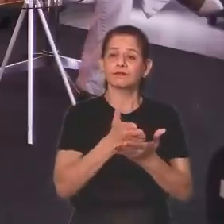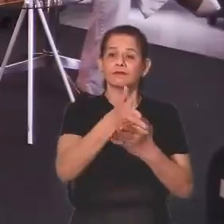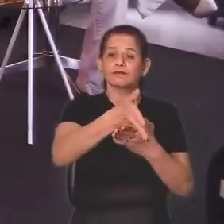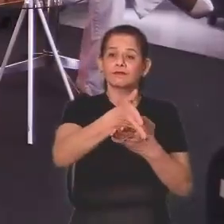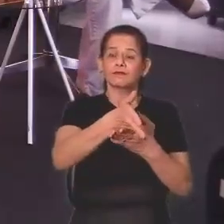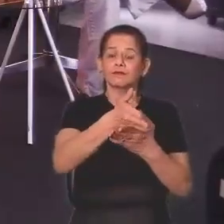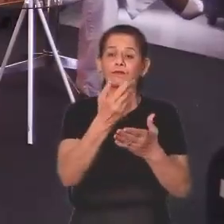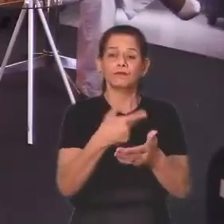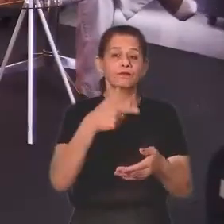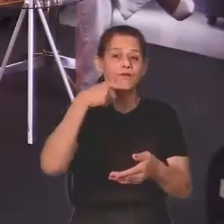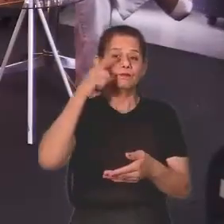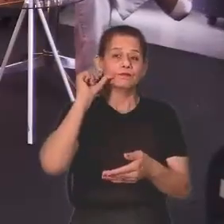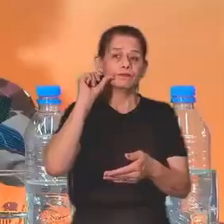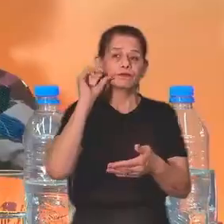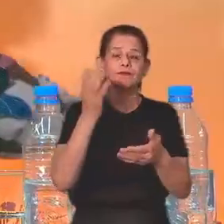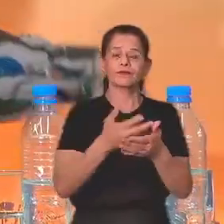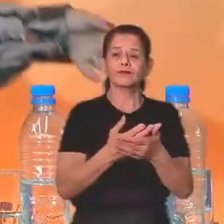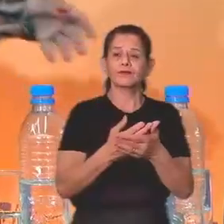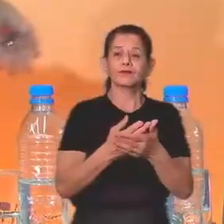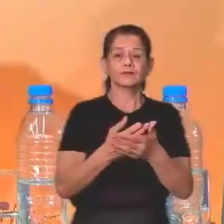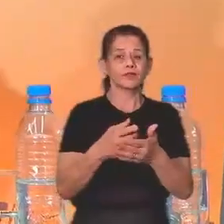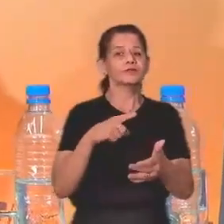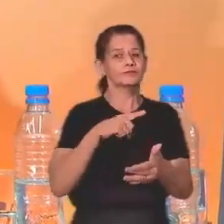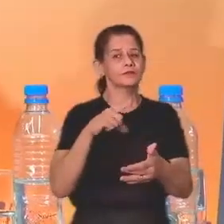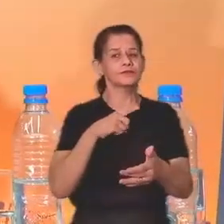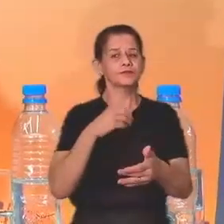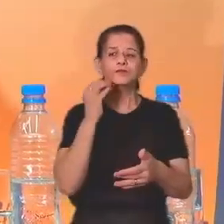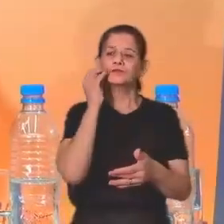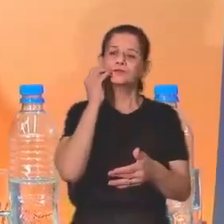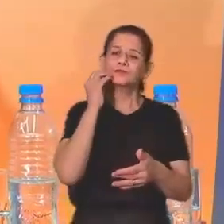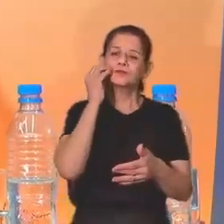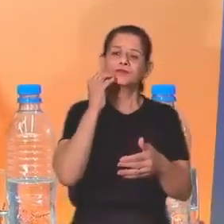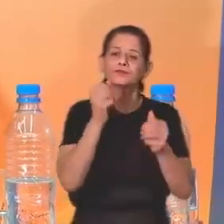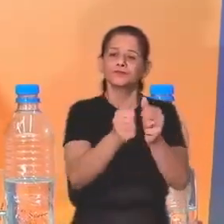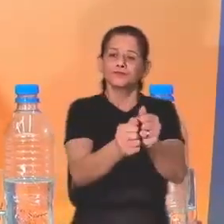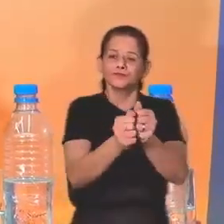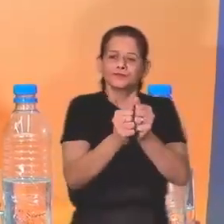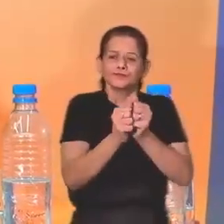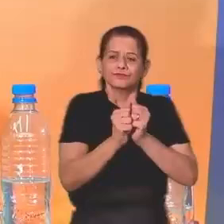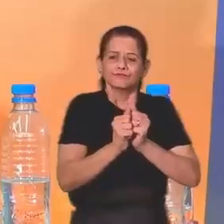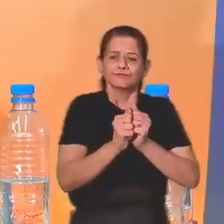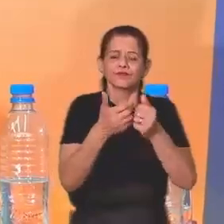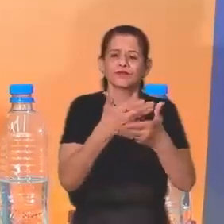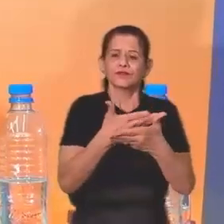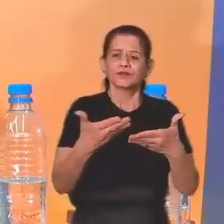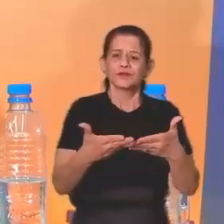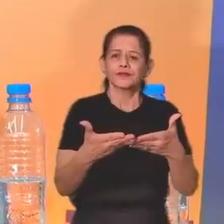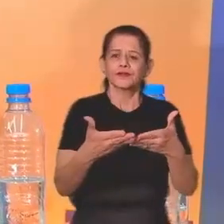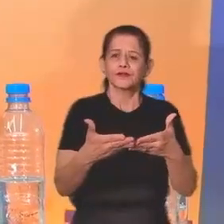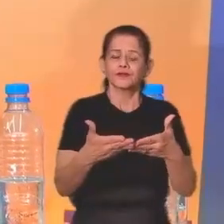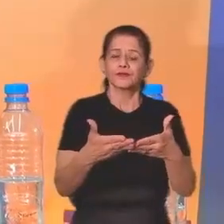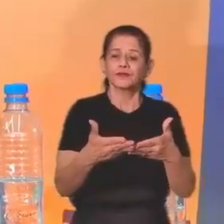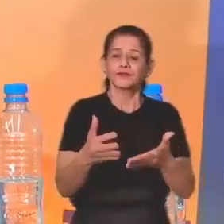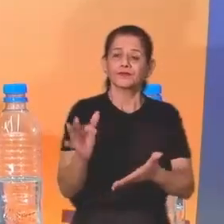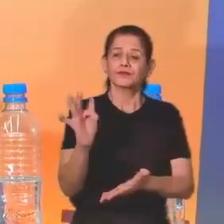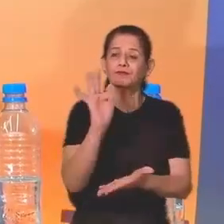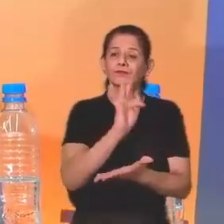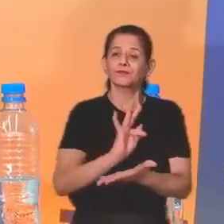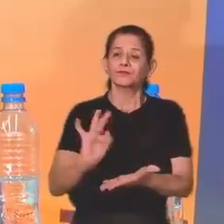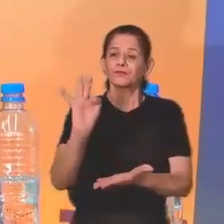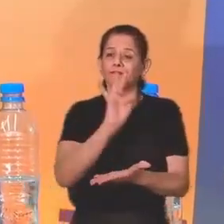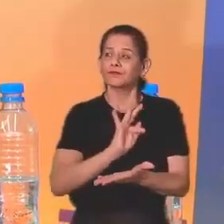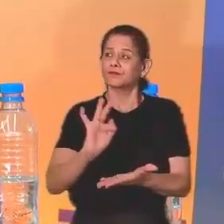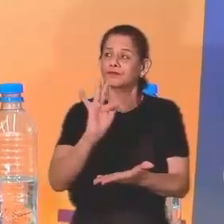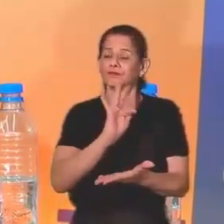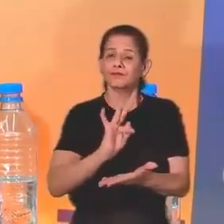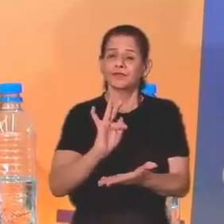nós tivemos uma experiência juntas no lançamento que aconteceu, inclusive, ano passado, aqui de